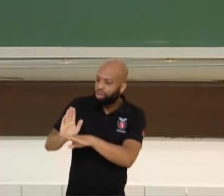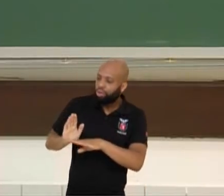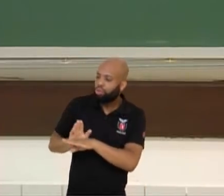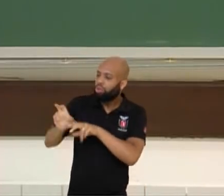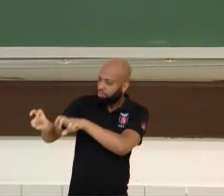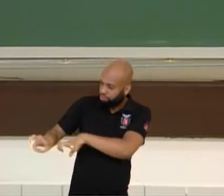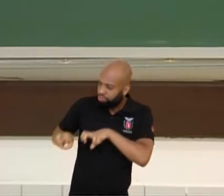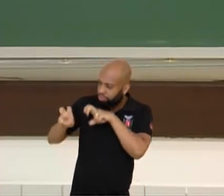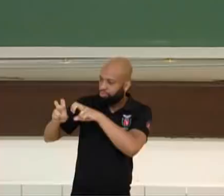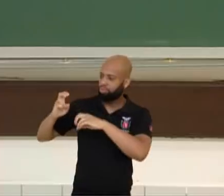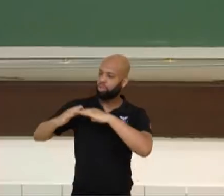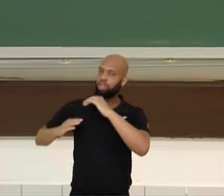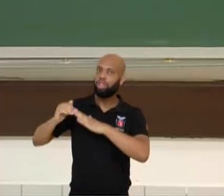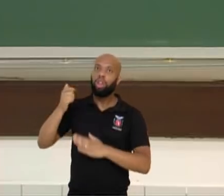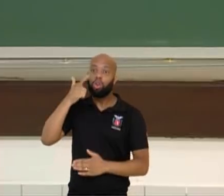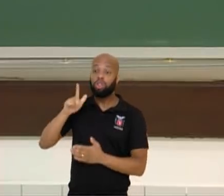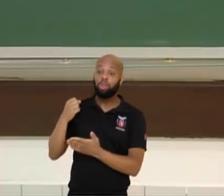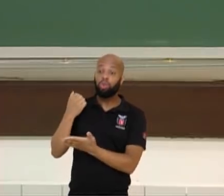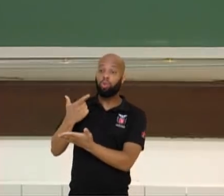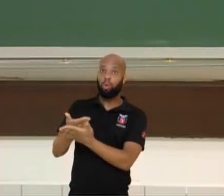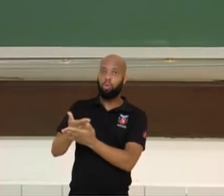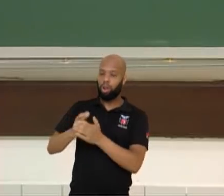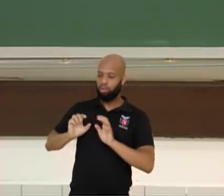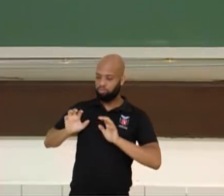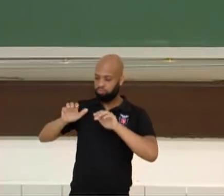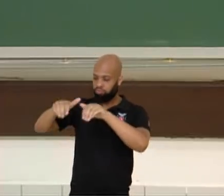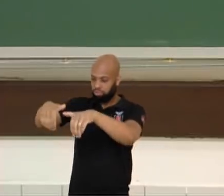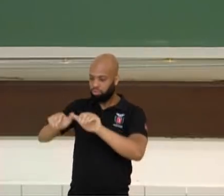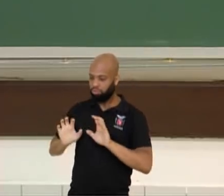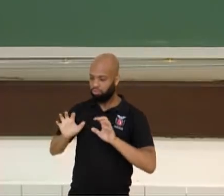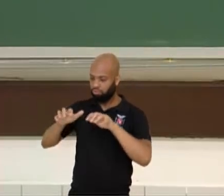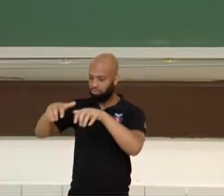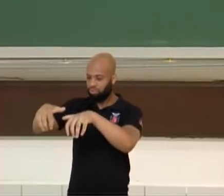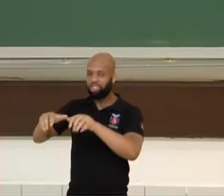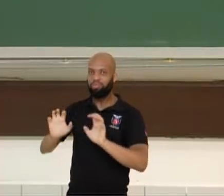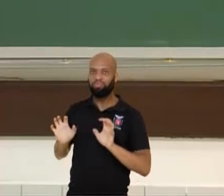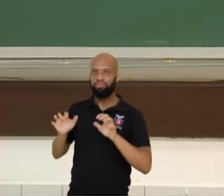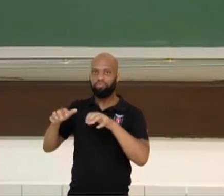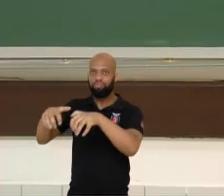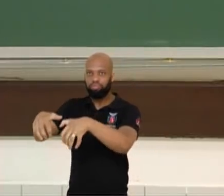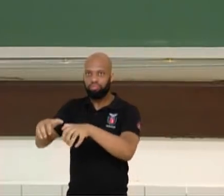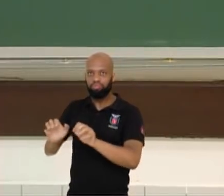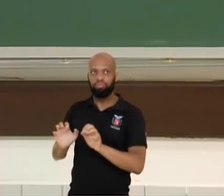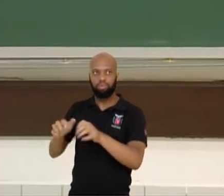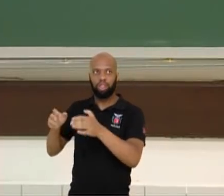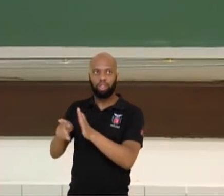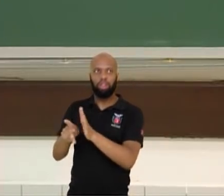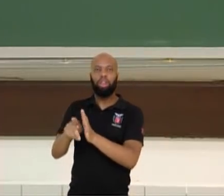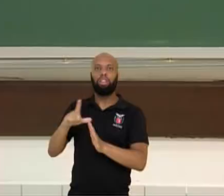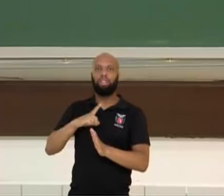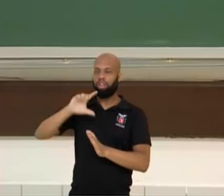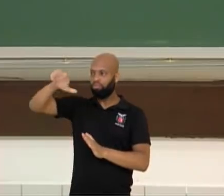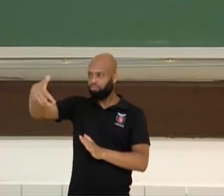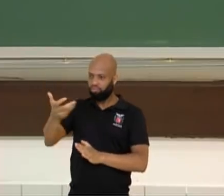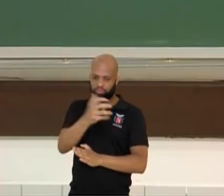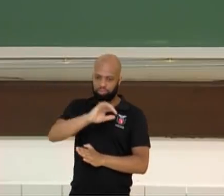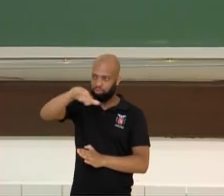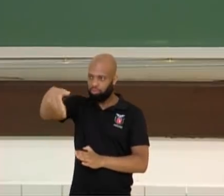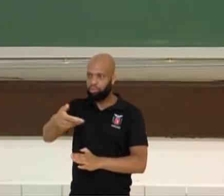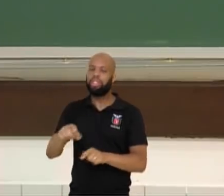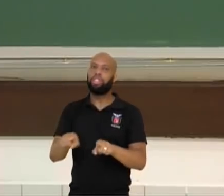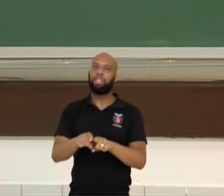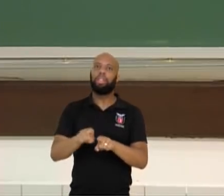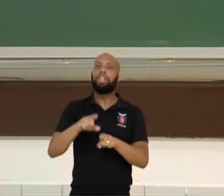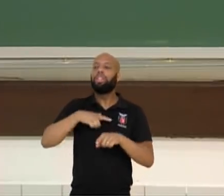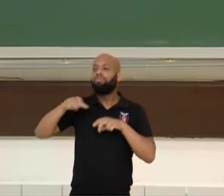agricultores a adquirirem as máquinas que eles precisam para usar no campo, né? Então, para os pequenos produtores, principalmente os médios, é bem importante, né,